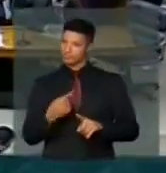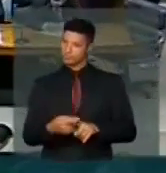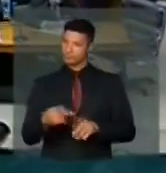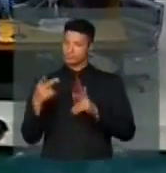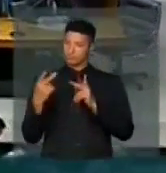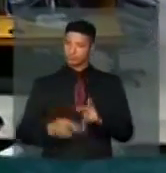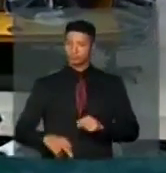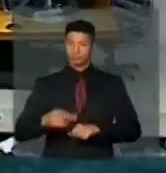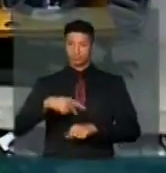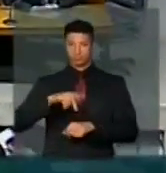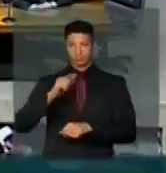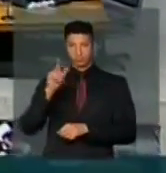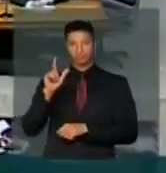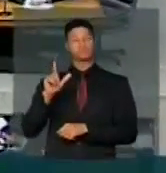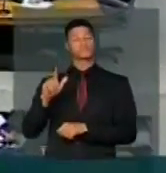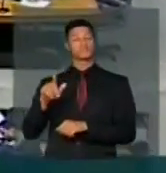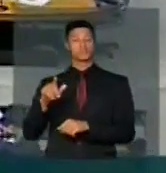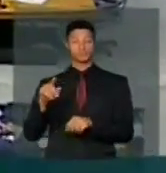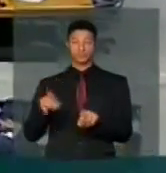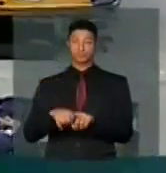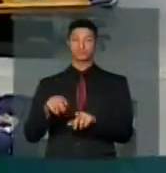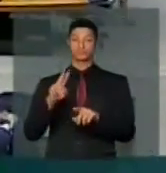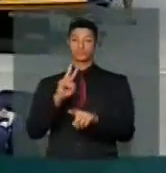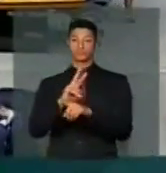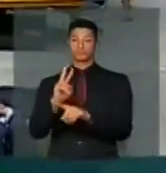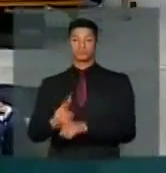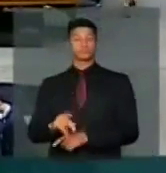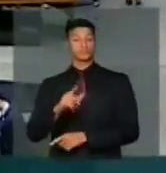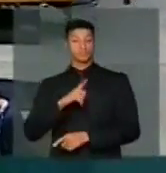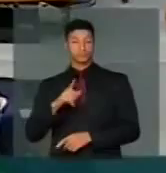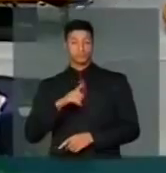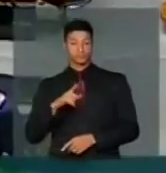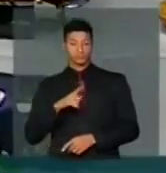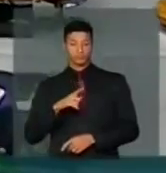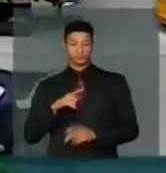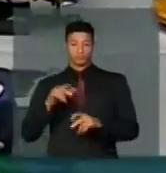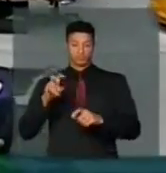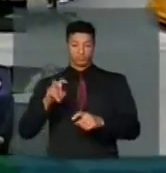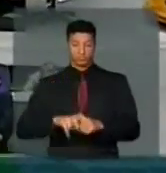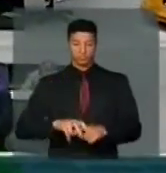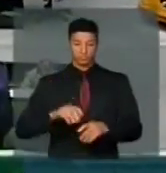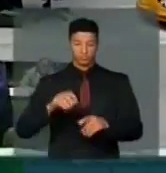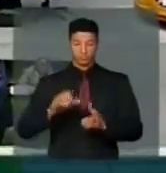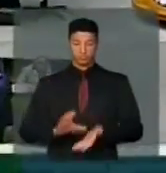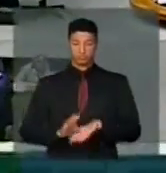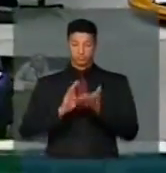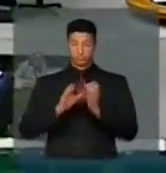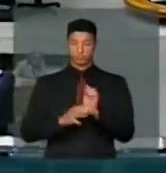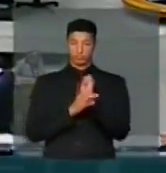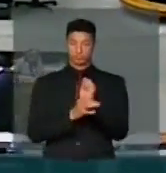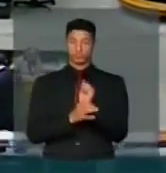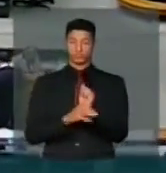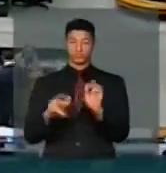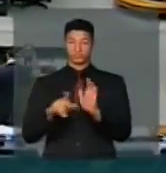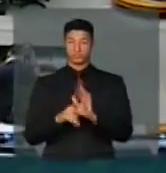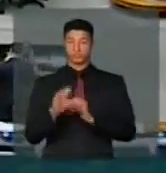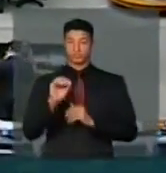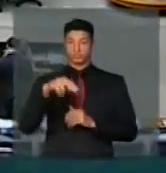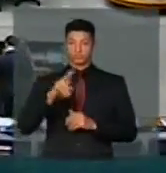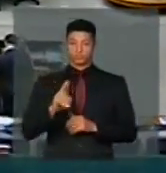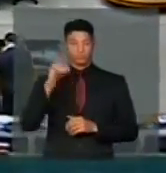projeção internacional e que, inclusive, defende ter um assento no Conselho de Segurança da